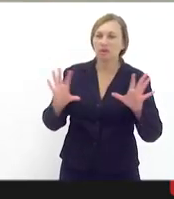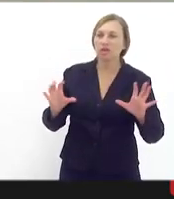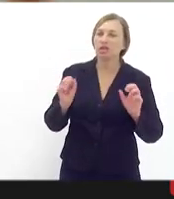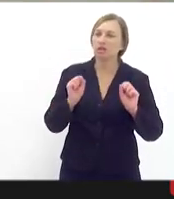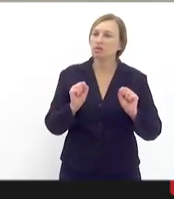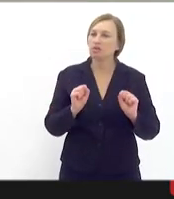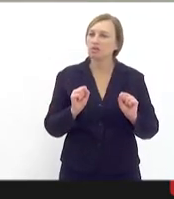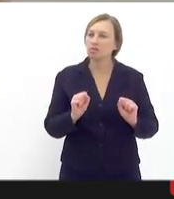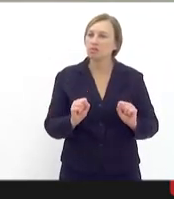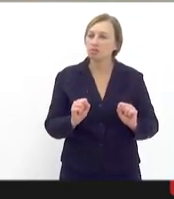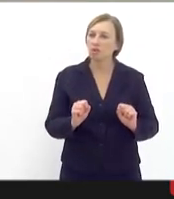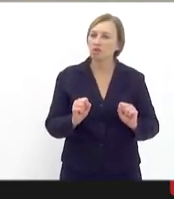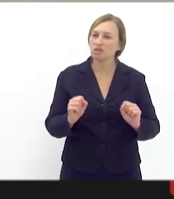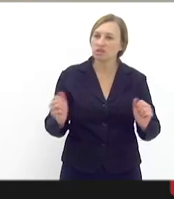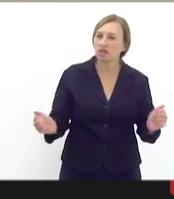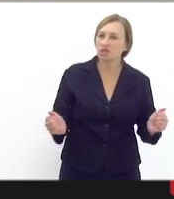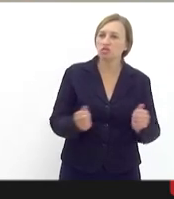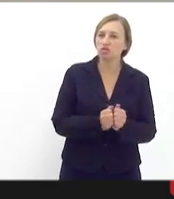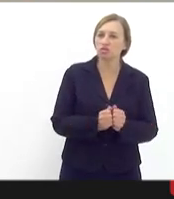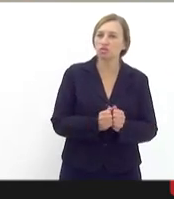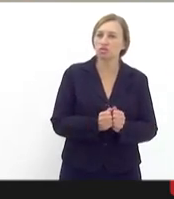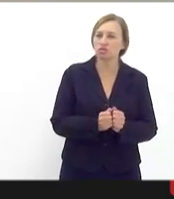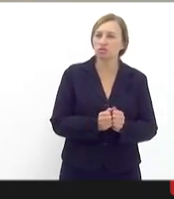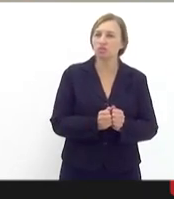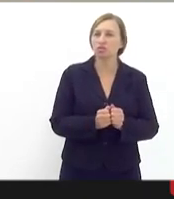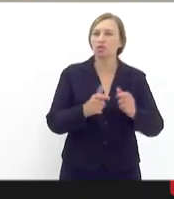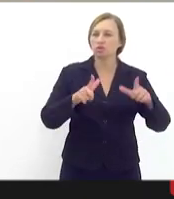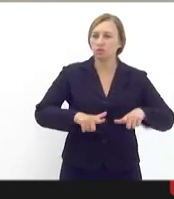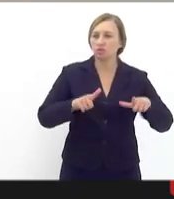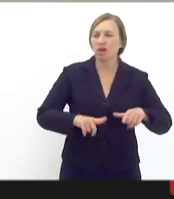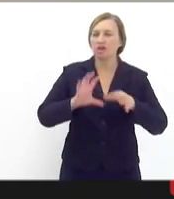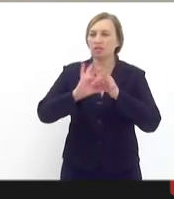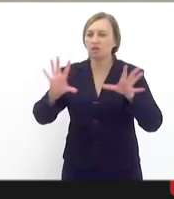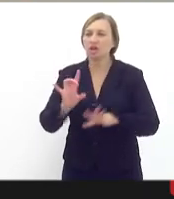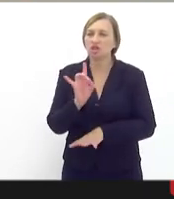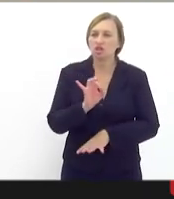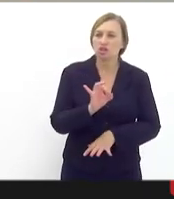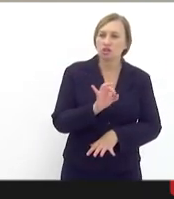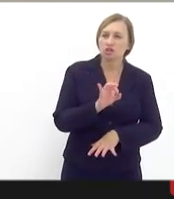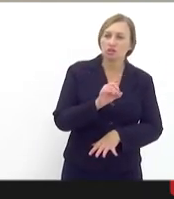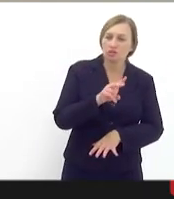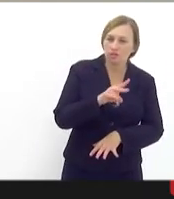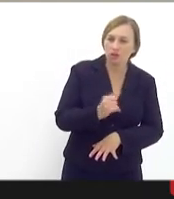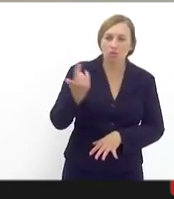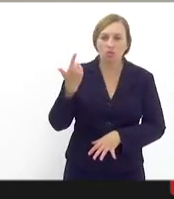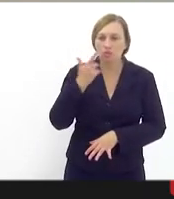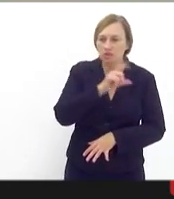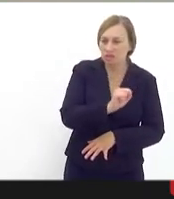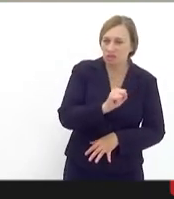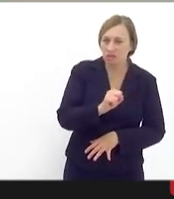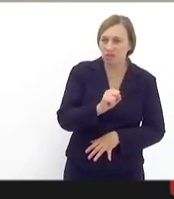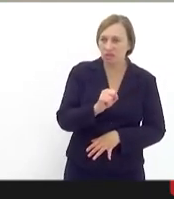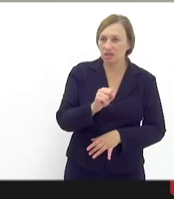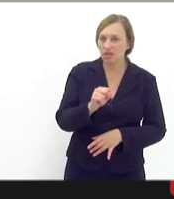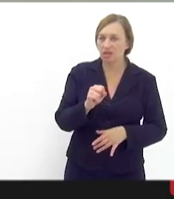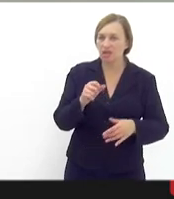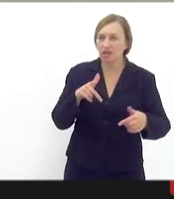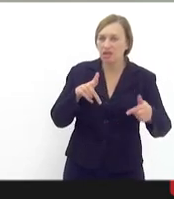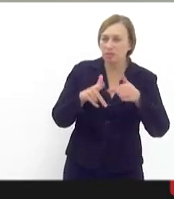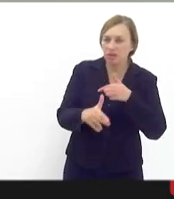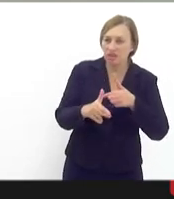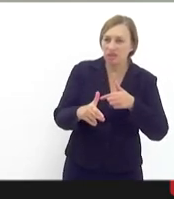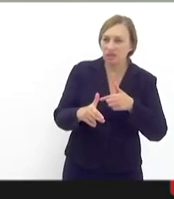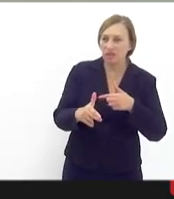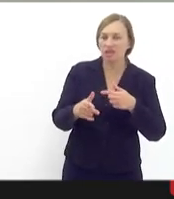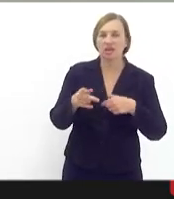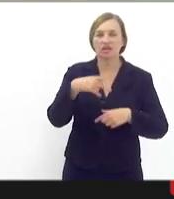né, participar ativamente do ambiente democrático. A gente só vai conseguir brecar discurso de ódio, brecar